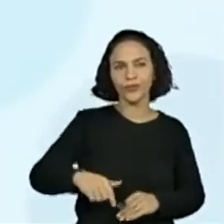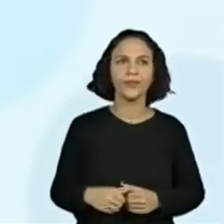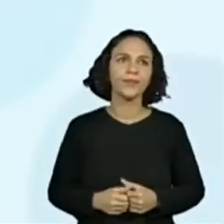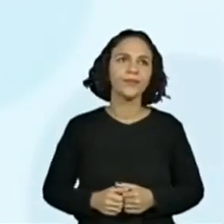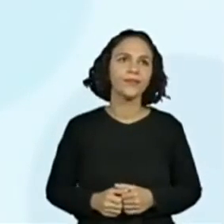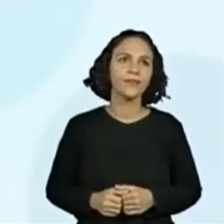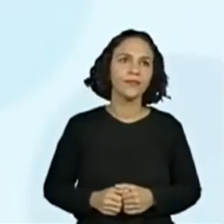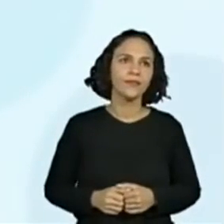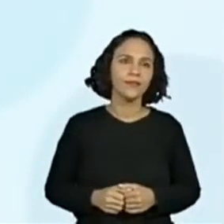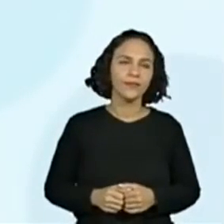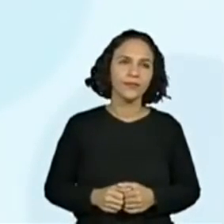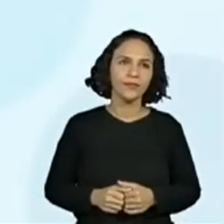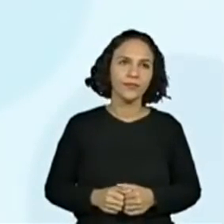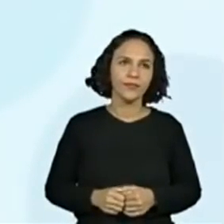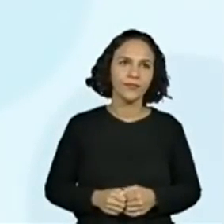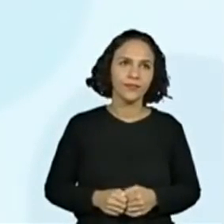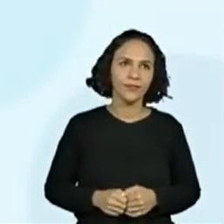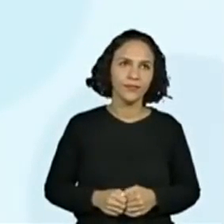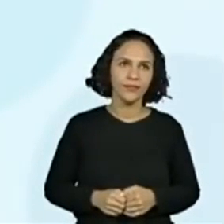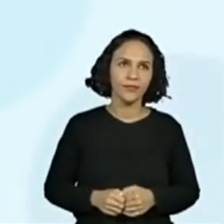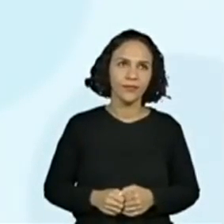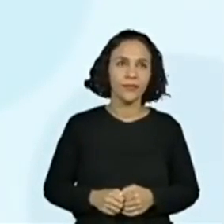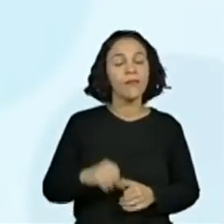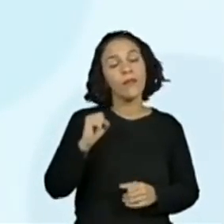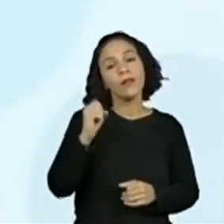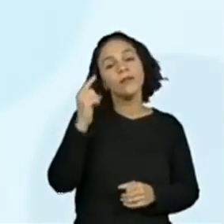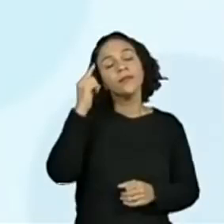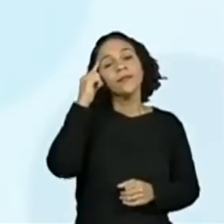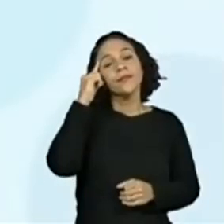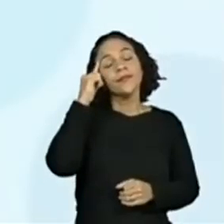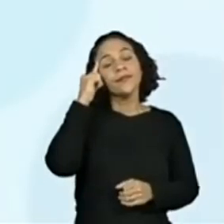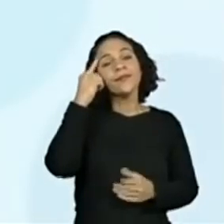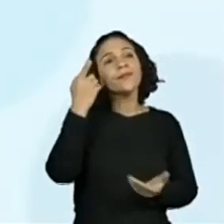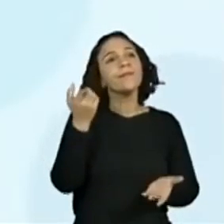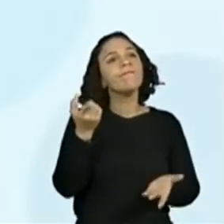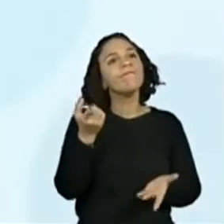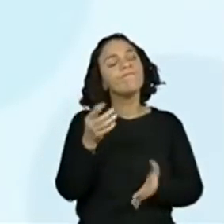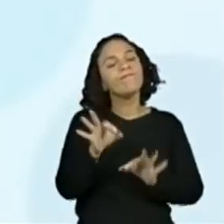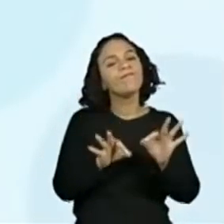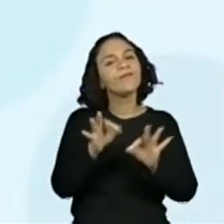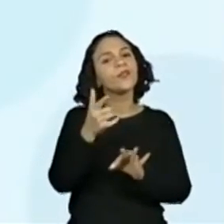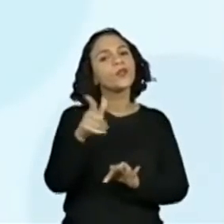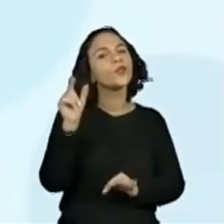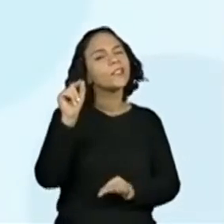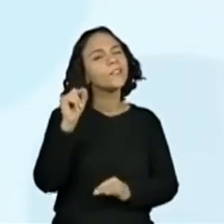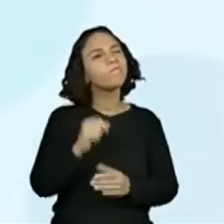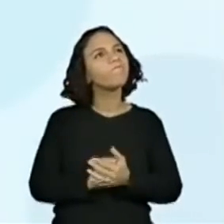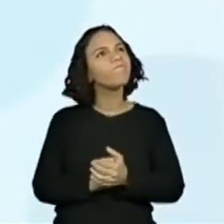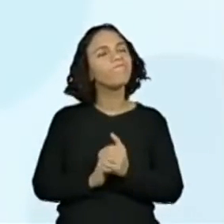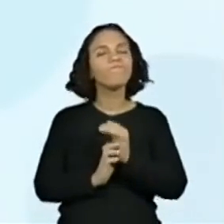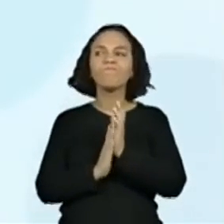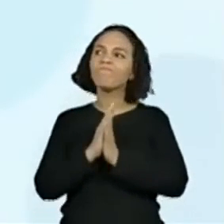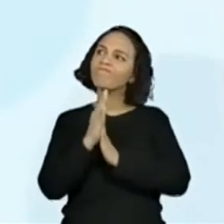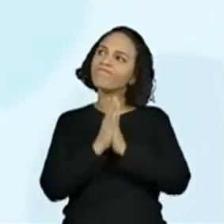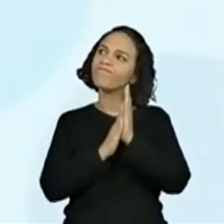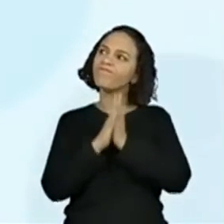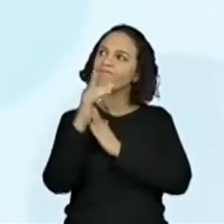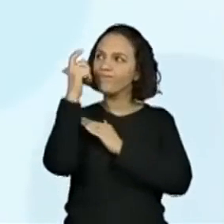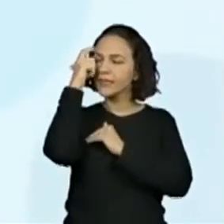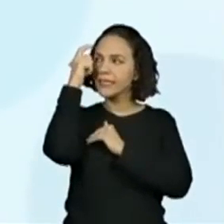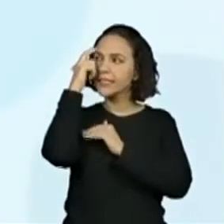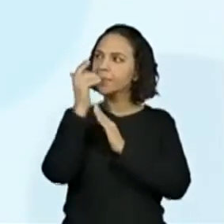Opa. E a gente podia pensar no que seria esse outro plano, né? Quando a gente fala que ele vai fazer outro